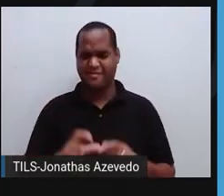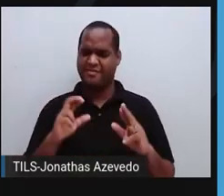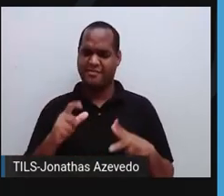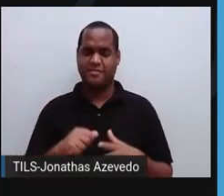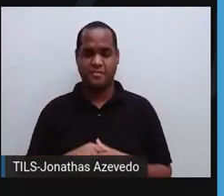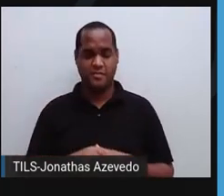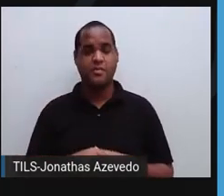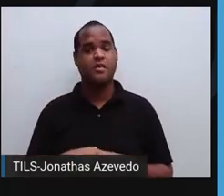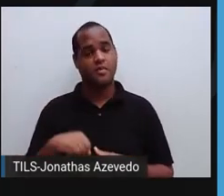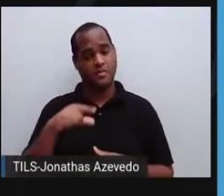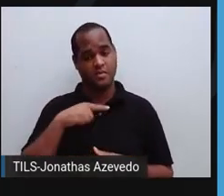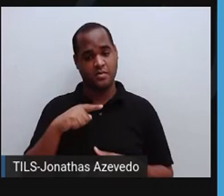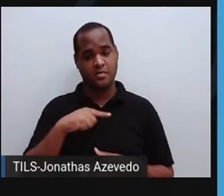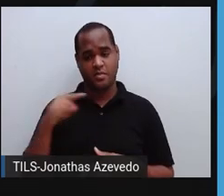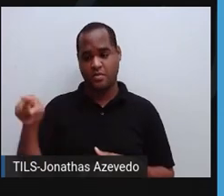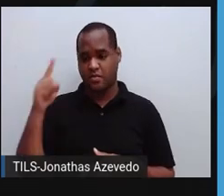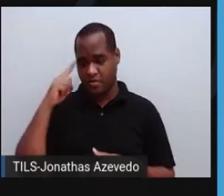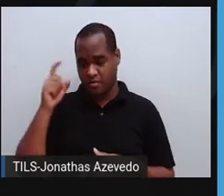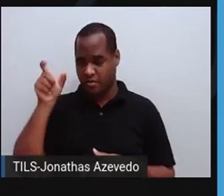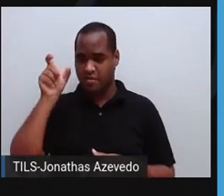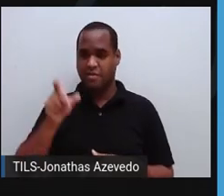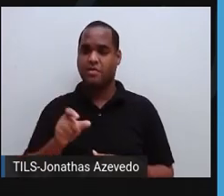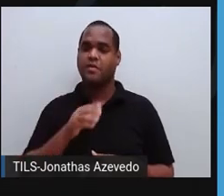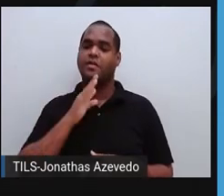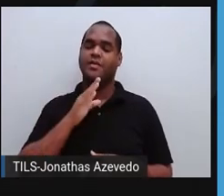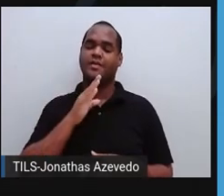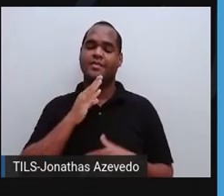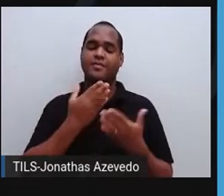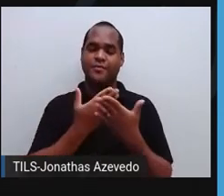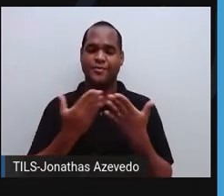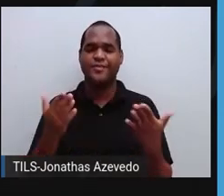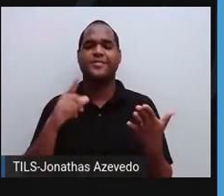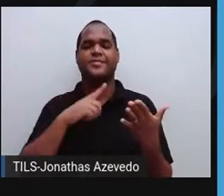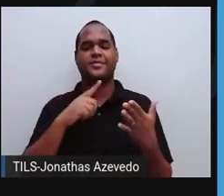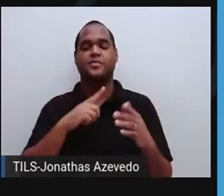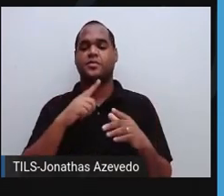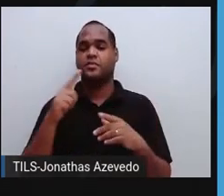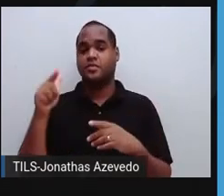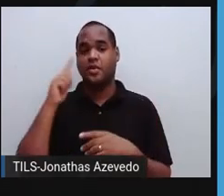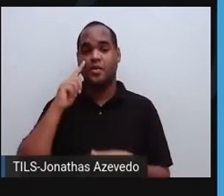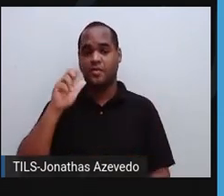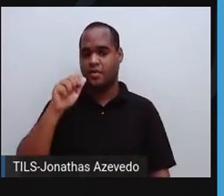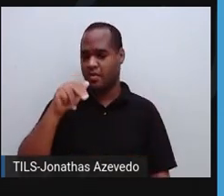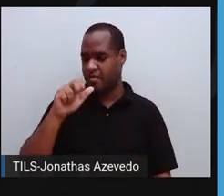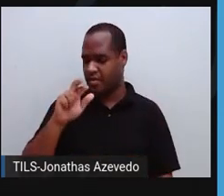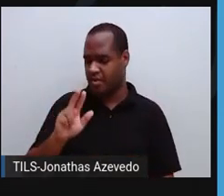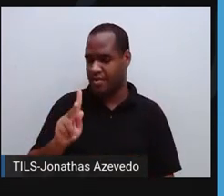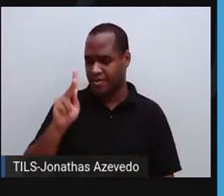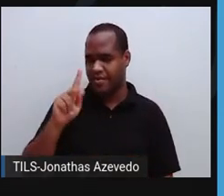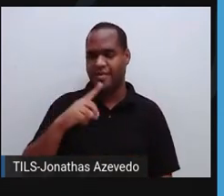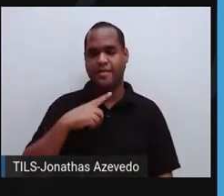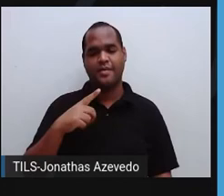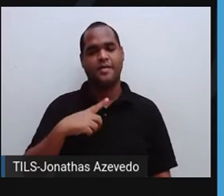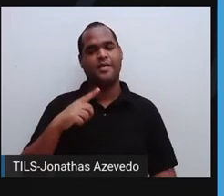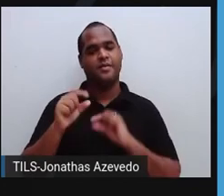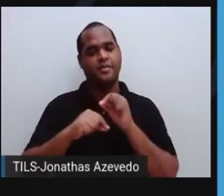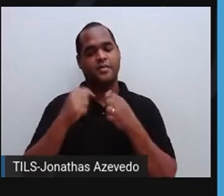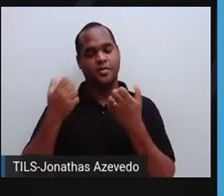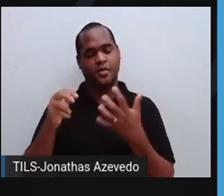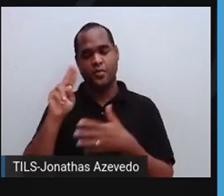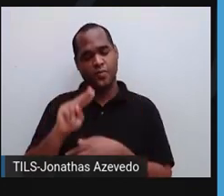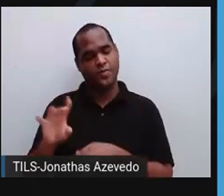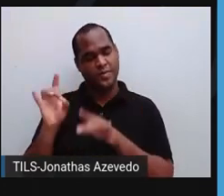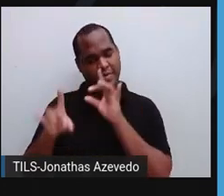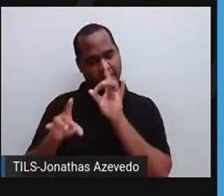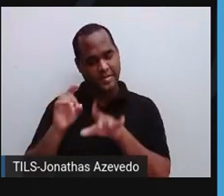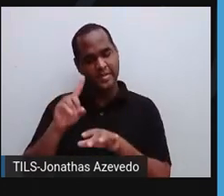não se tinha todo esse aparato de conhecimento que a gente tem hoje. Então, Lamarckismo, bandeira, lei do uso e desuso e lei